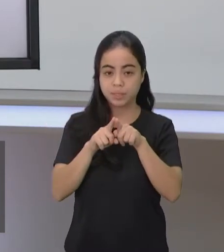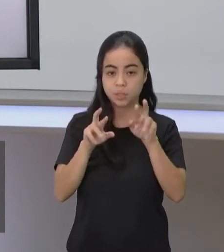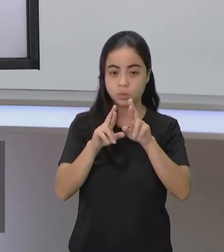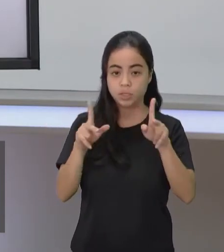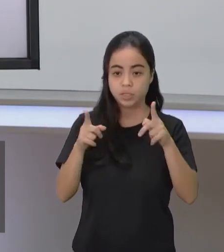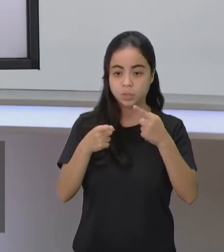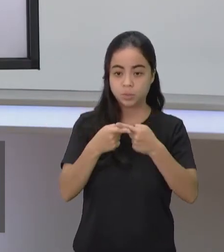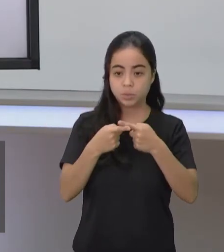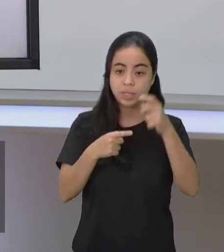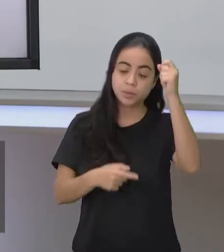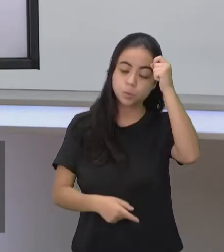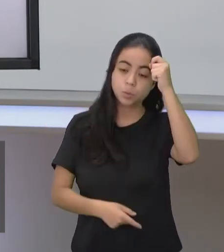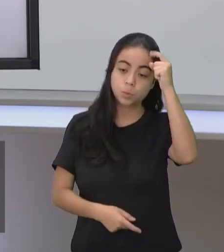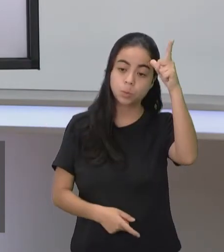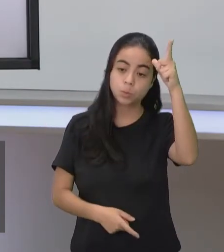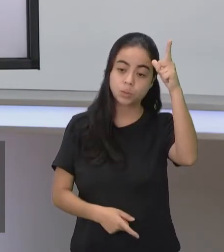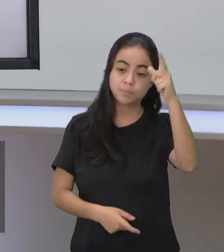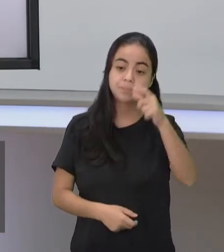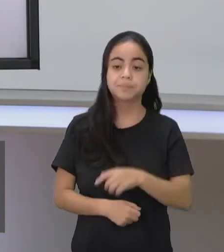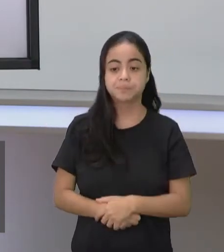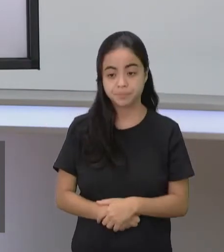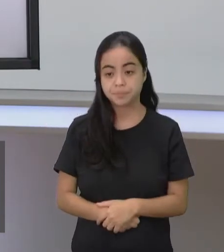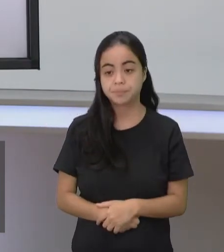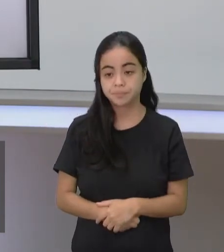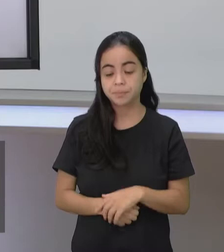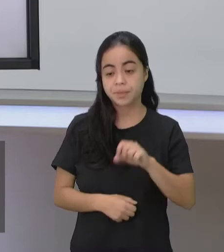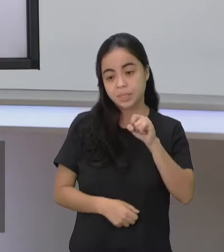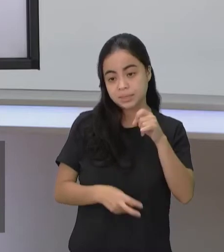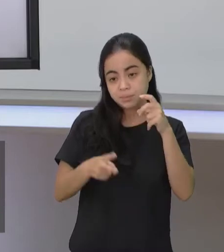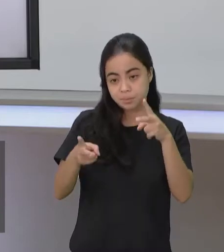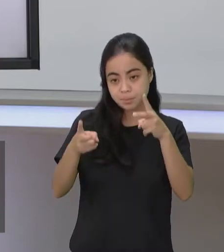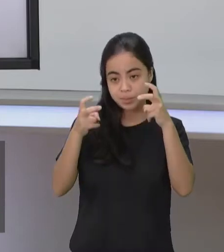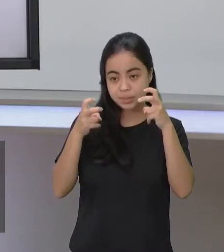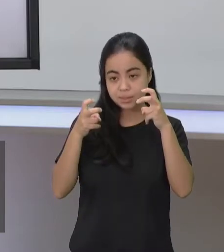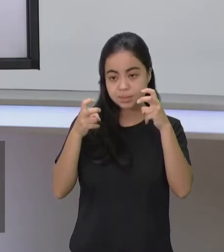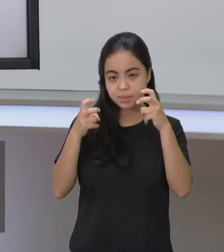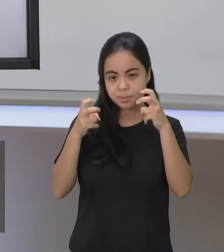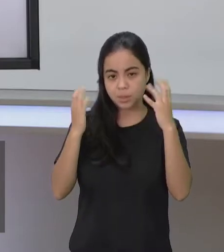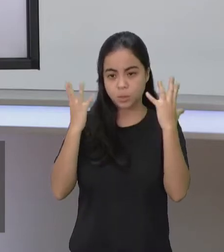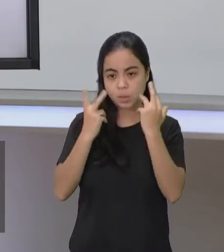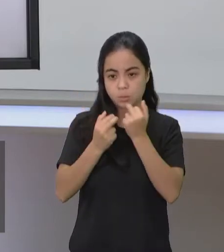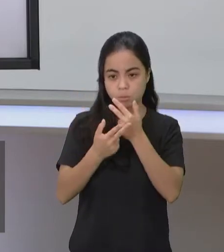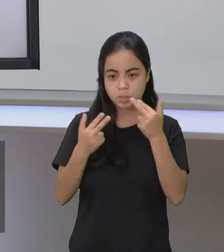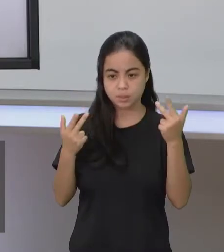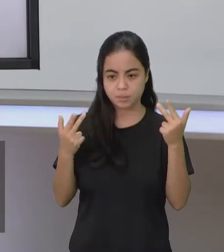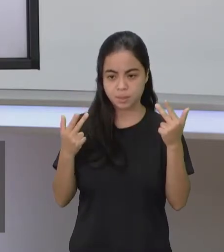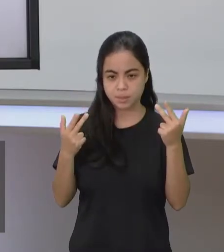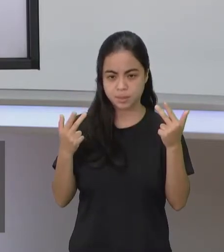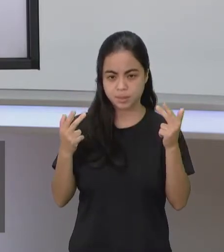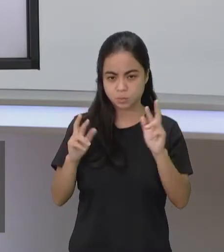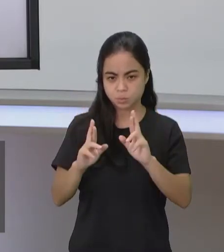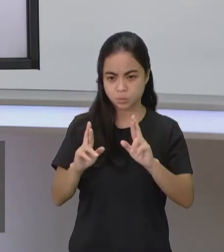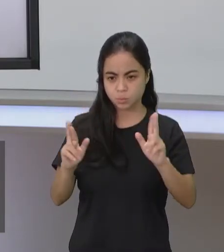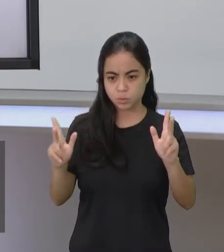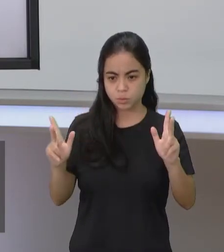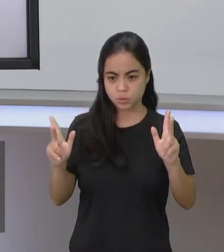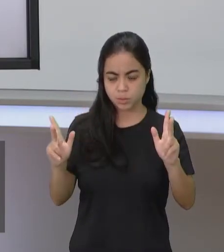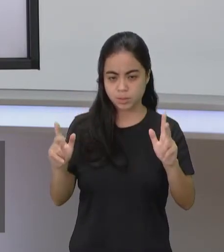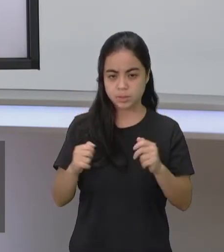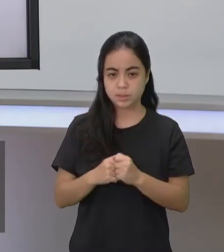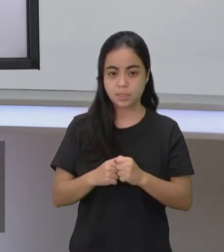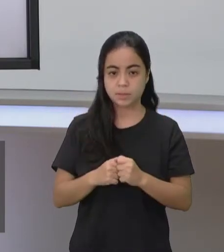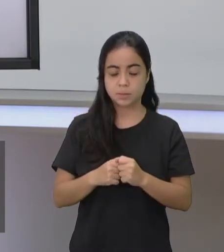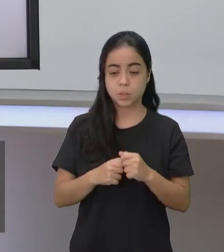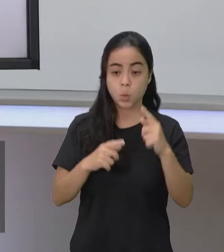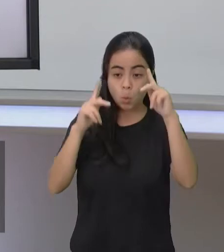pelo aspecto da cultura. Né? Se a gente for olhar os nossos animais em casa, o que diferencia o que a gente faz, as nossas